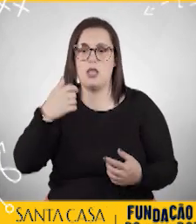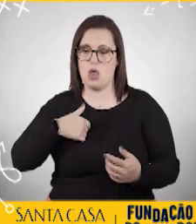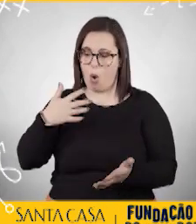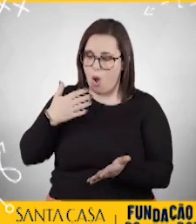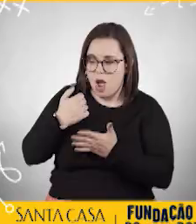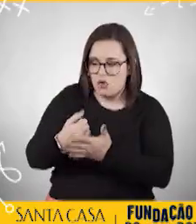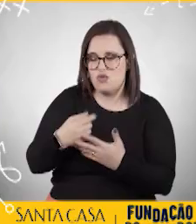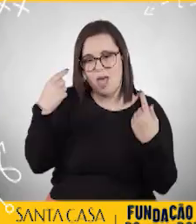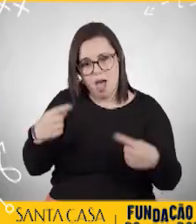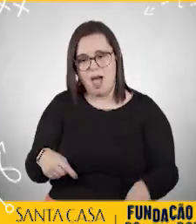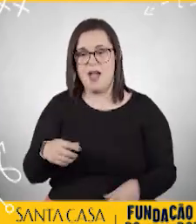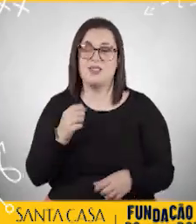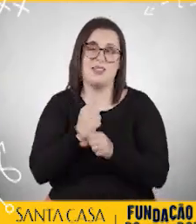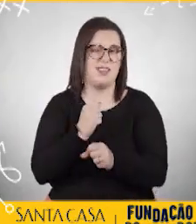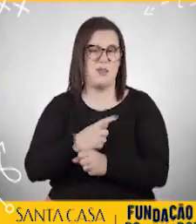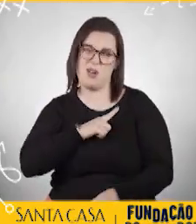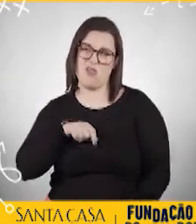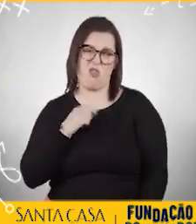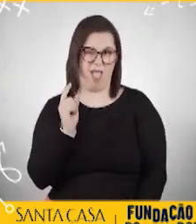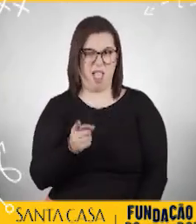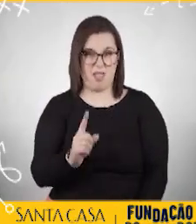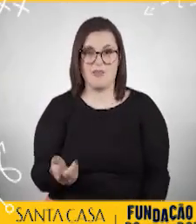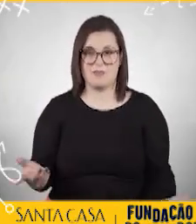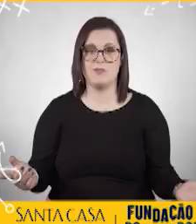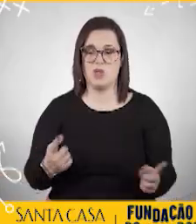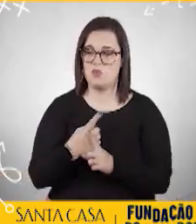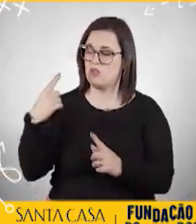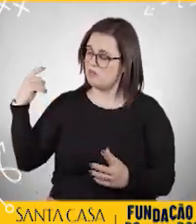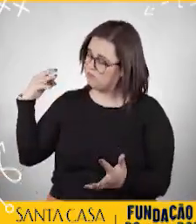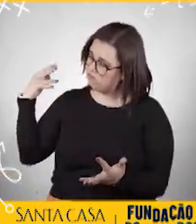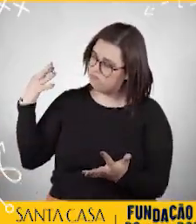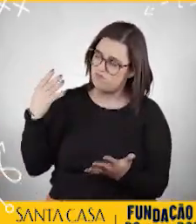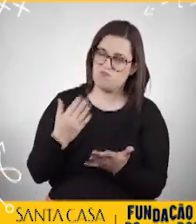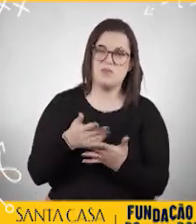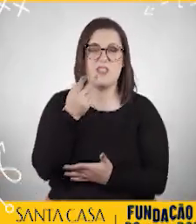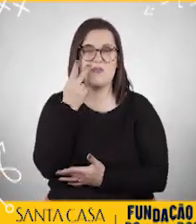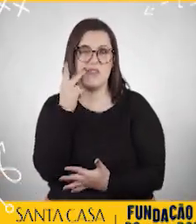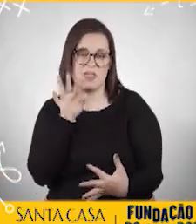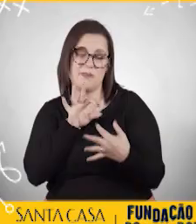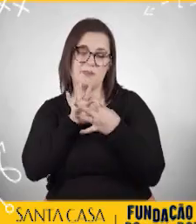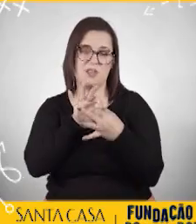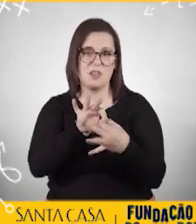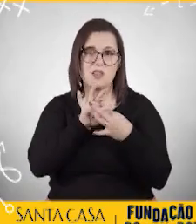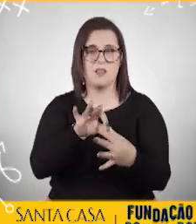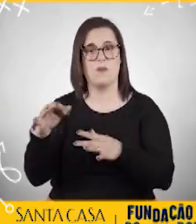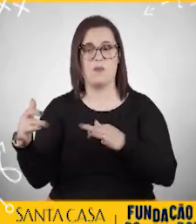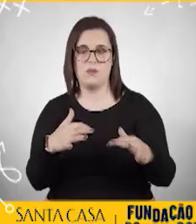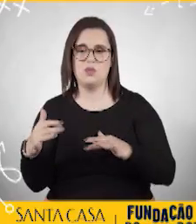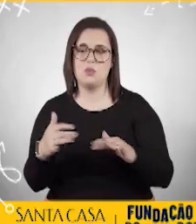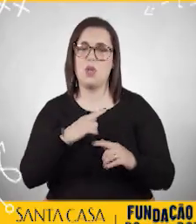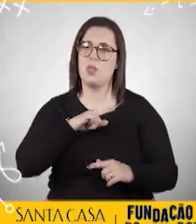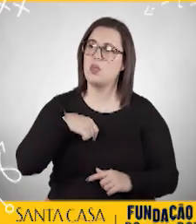a ajudar. E este é um pouco o nosso papel, porque nós, ao longo do tempo, com uma vida muito ligada ao